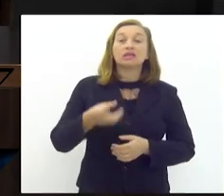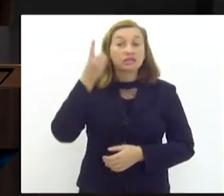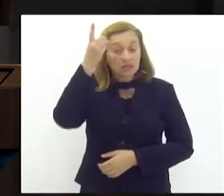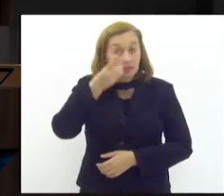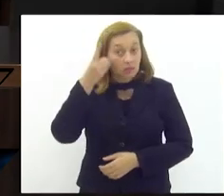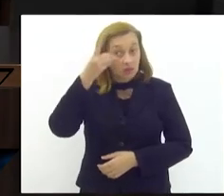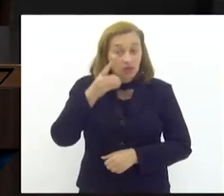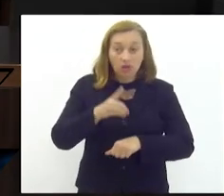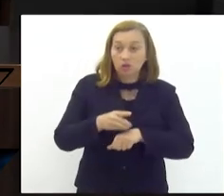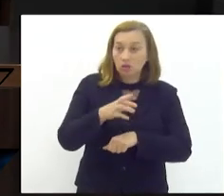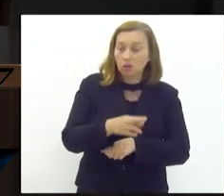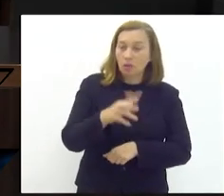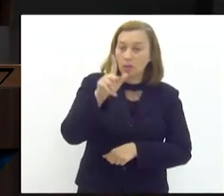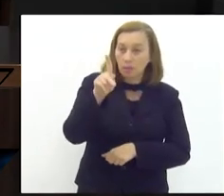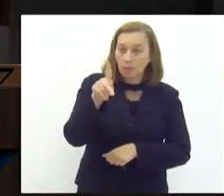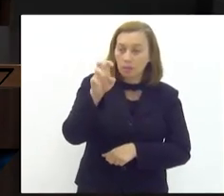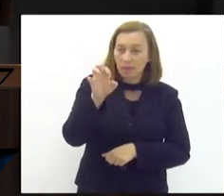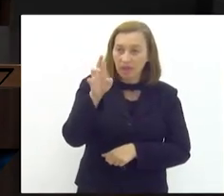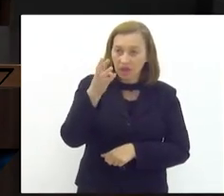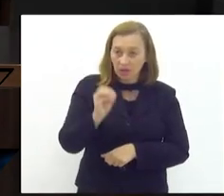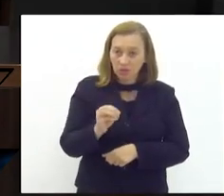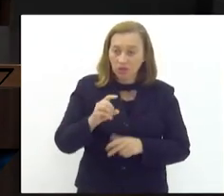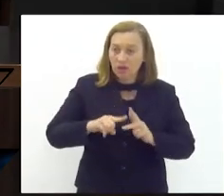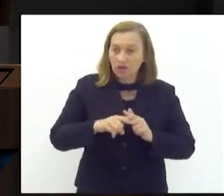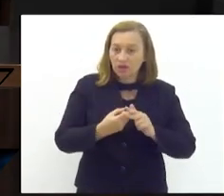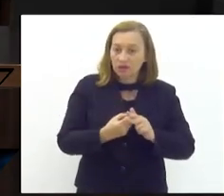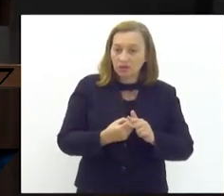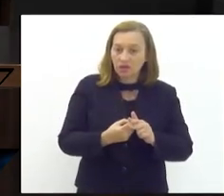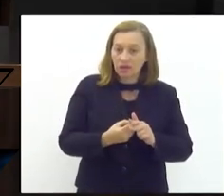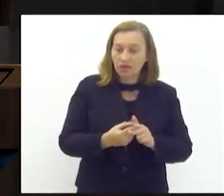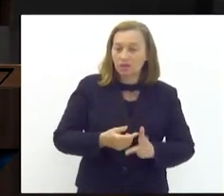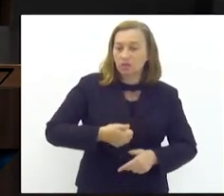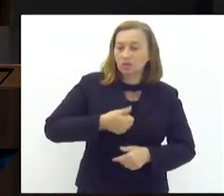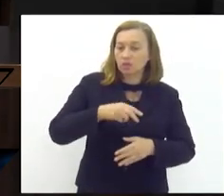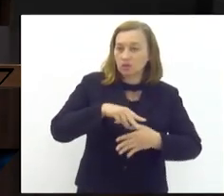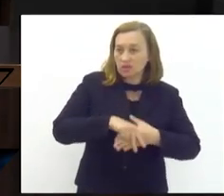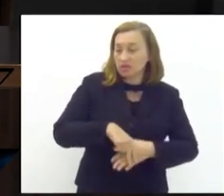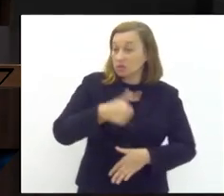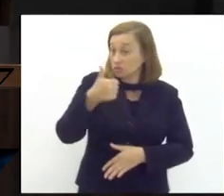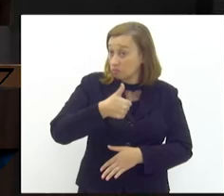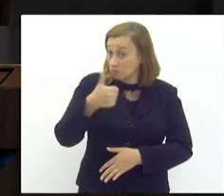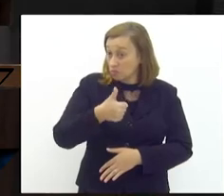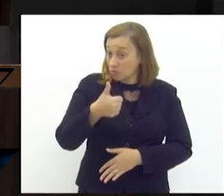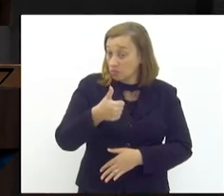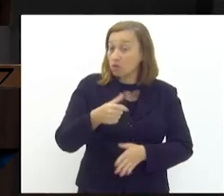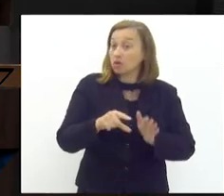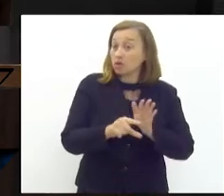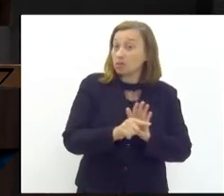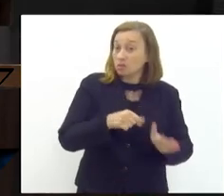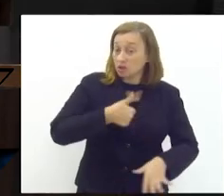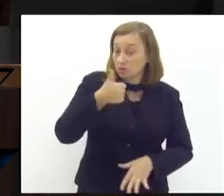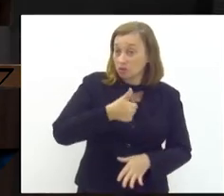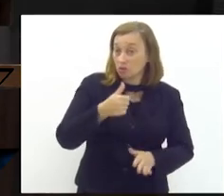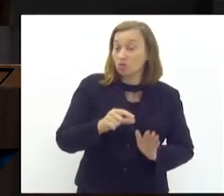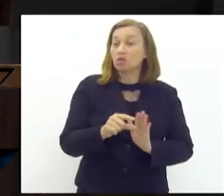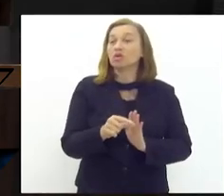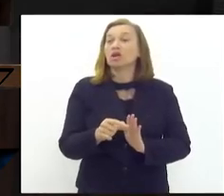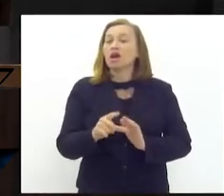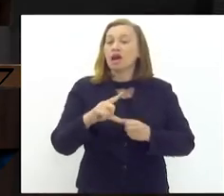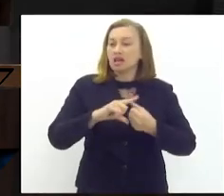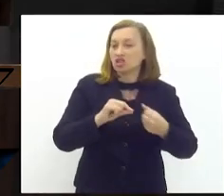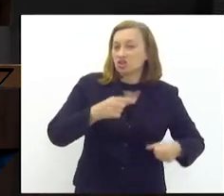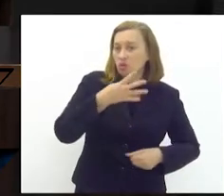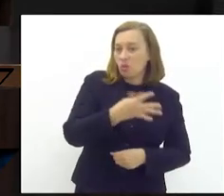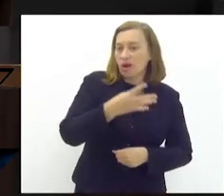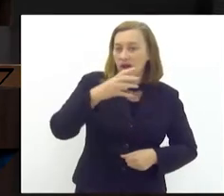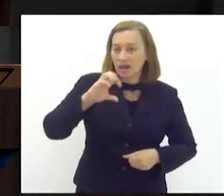do deputado Dr Pedro Ricardo que altera a redação do inciso primeiro do inciso 1 do parágrafo primeiro do artigo 40 da